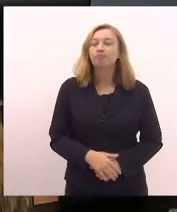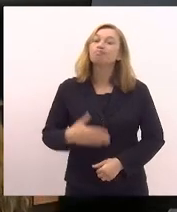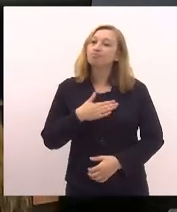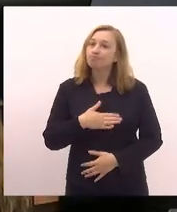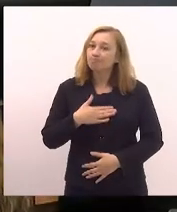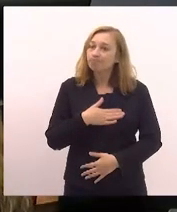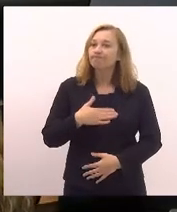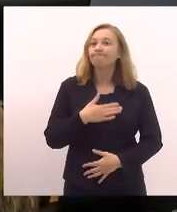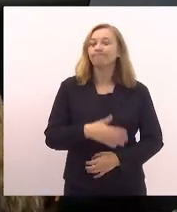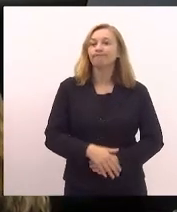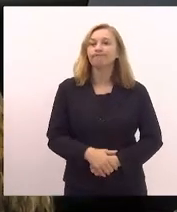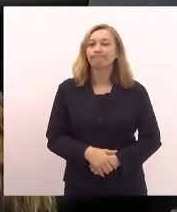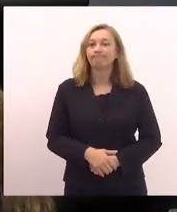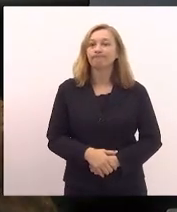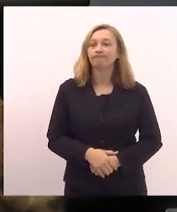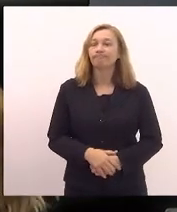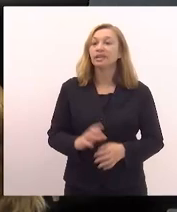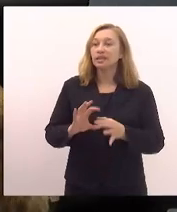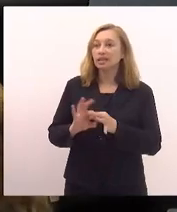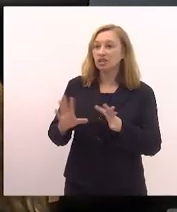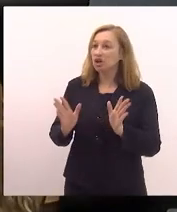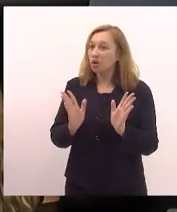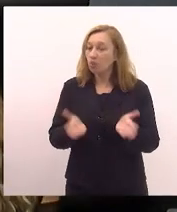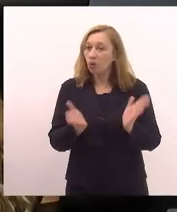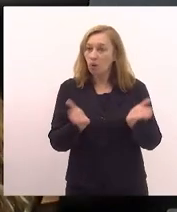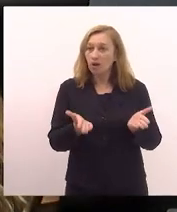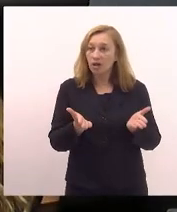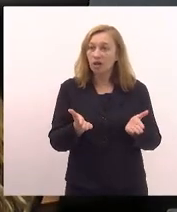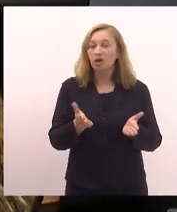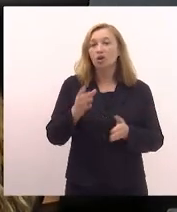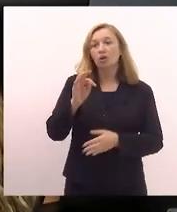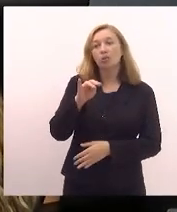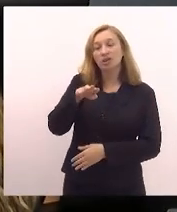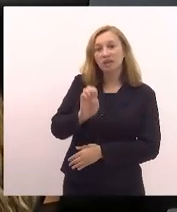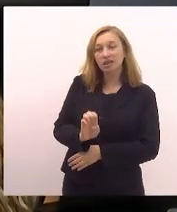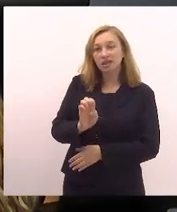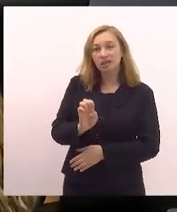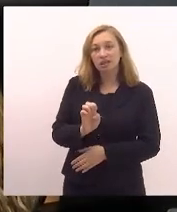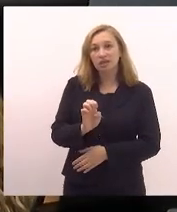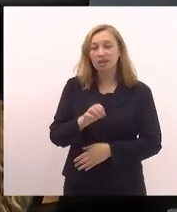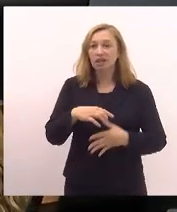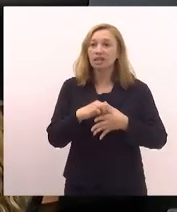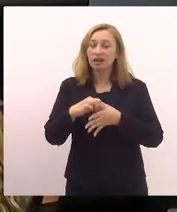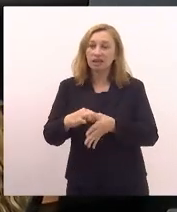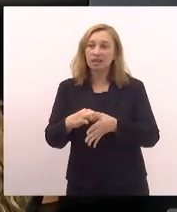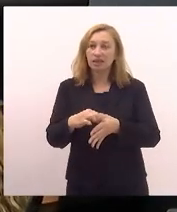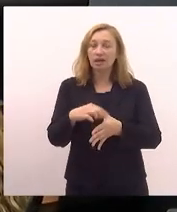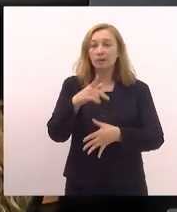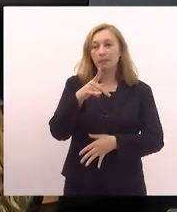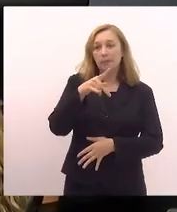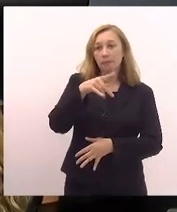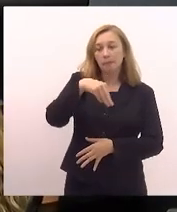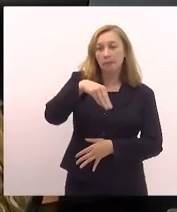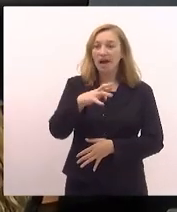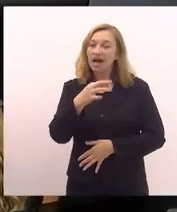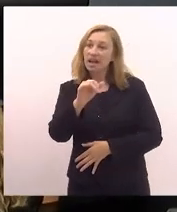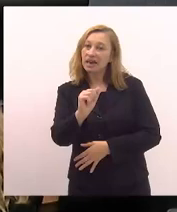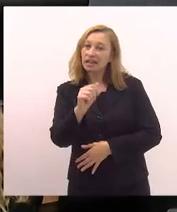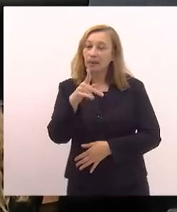Gostaria de abrir a palavra agora para a comandante Glória Maria Baixo, líder da Ronda Maria da Penha, da Guarda